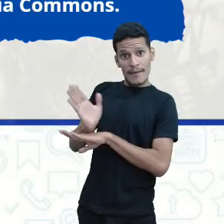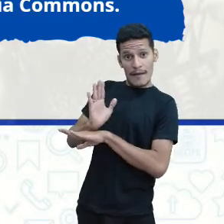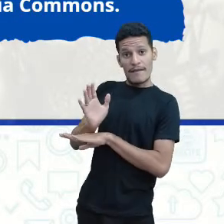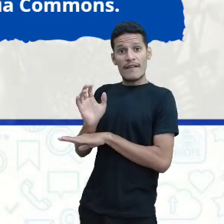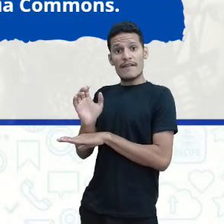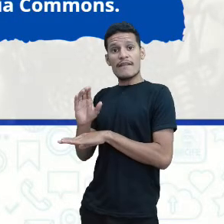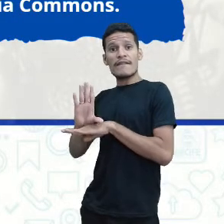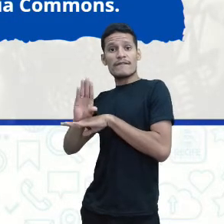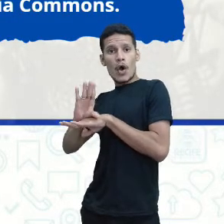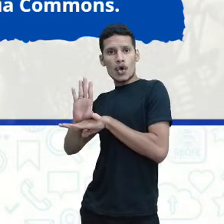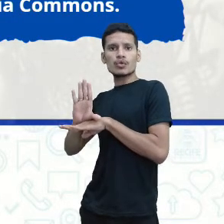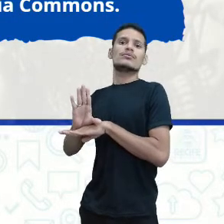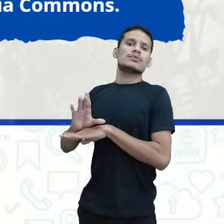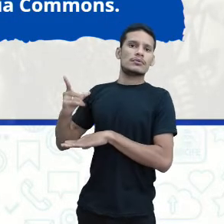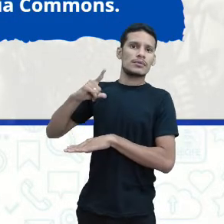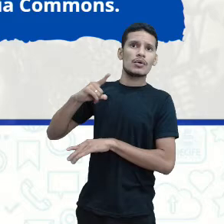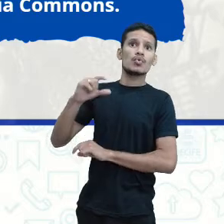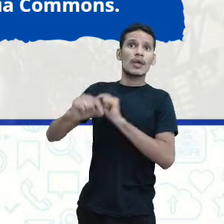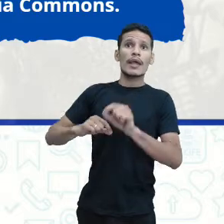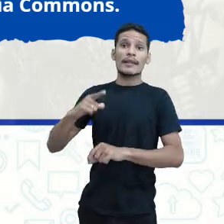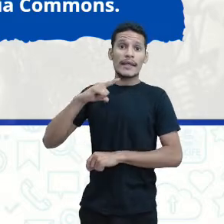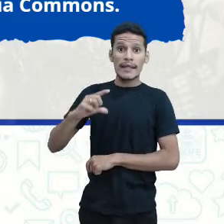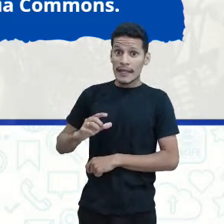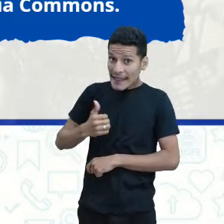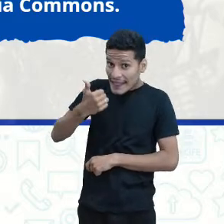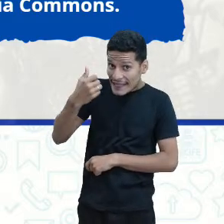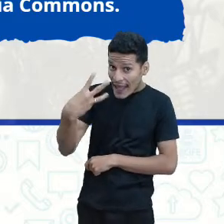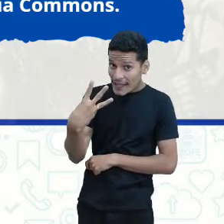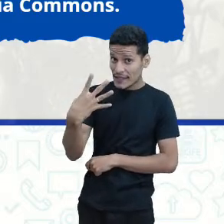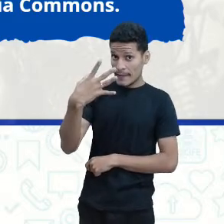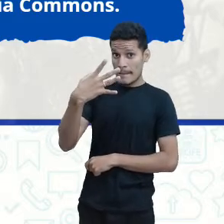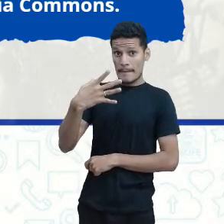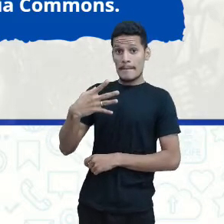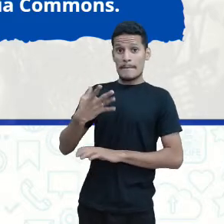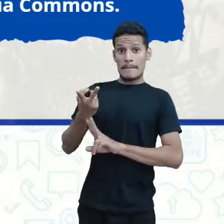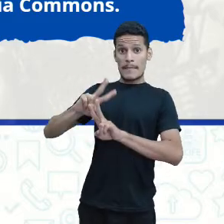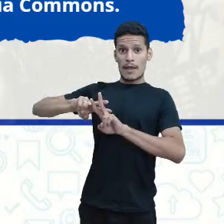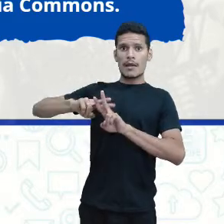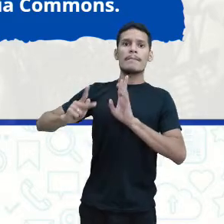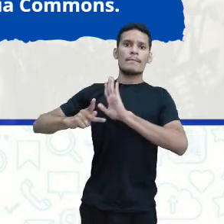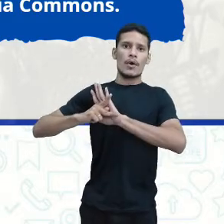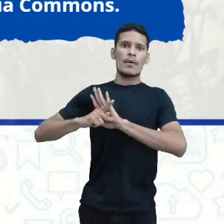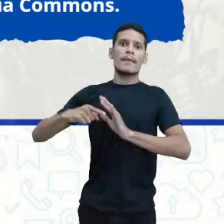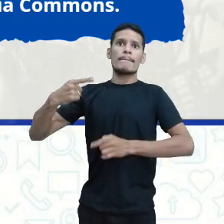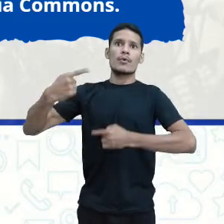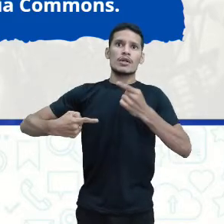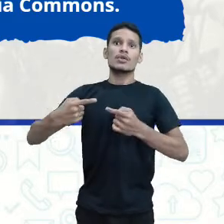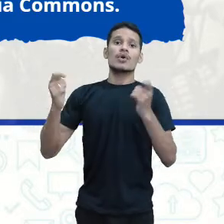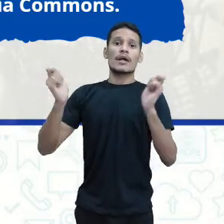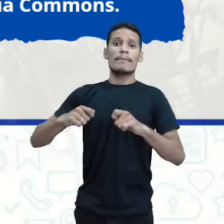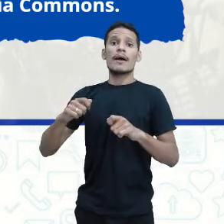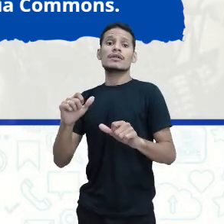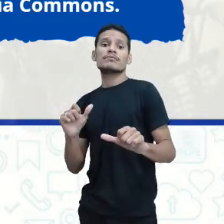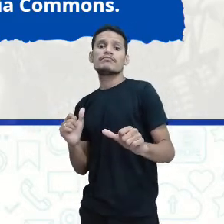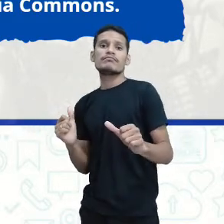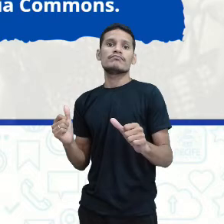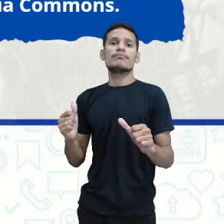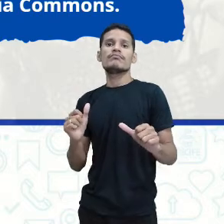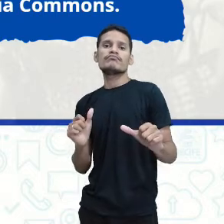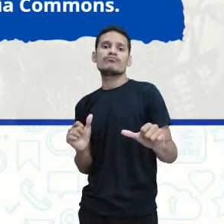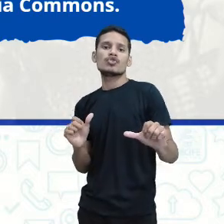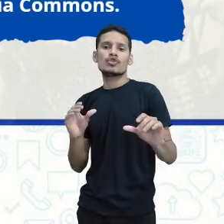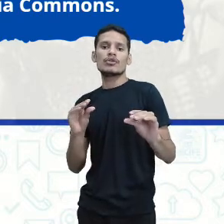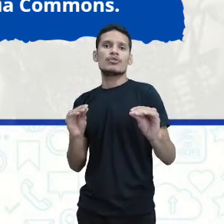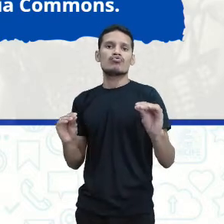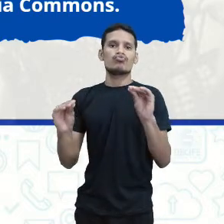gente. Nessa foto, nós temos 13 presos políticos que foram trocados pelo embaixador americano,